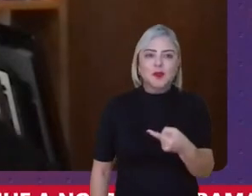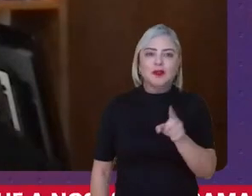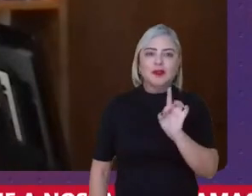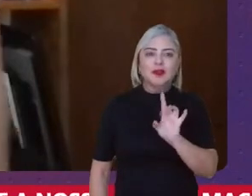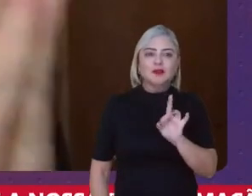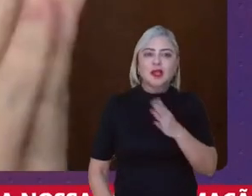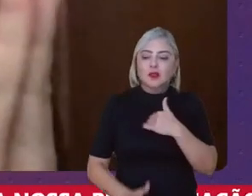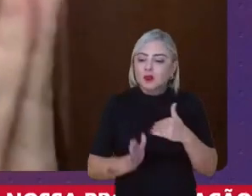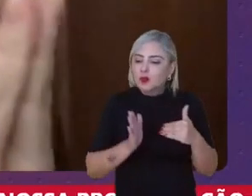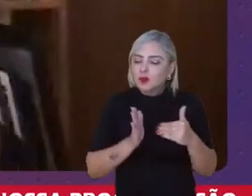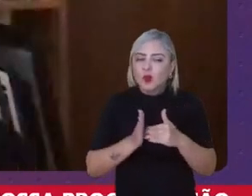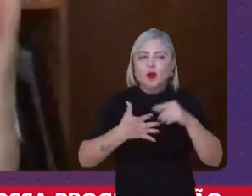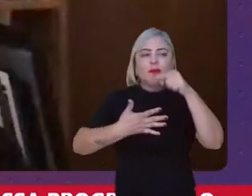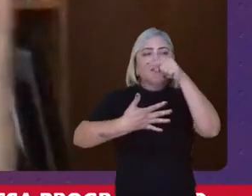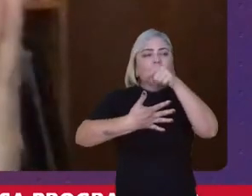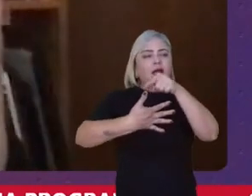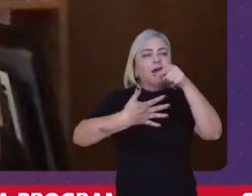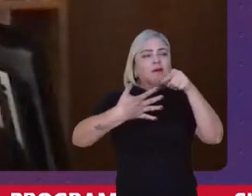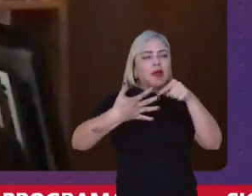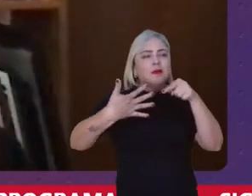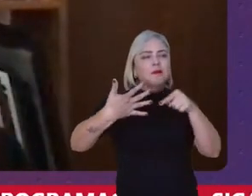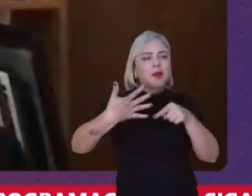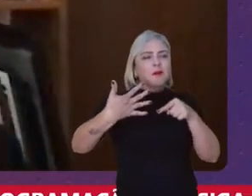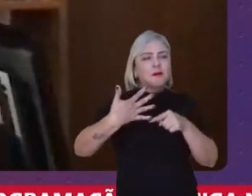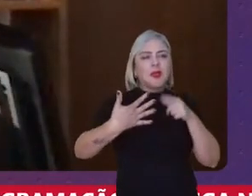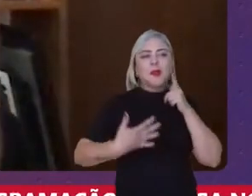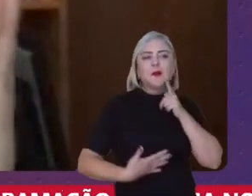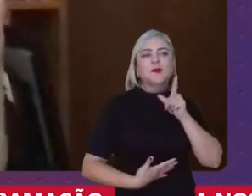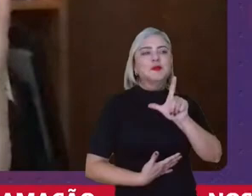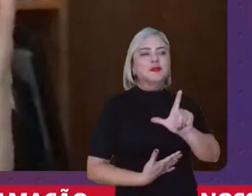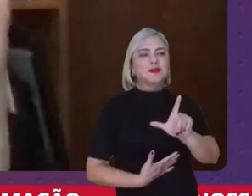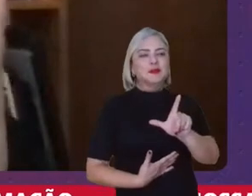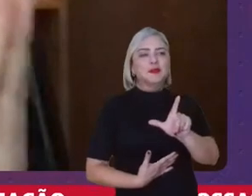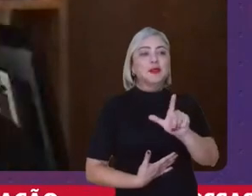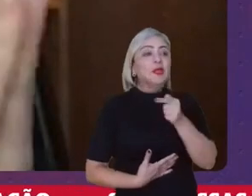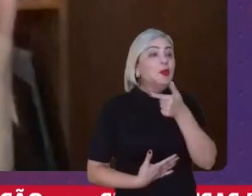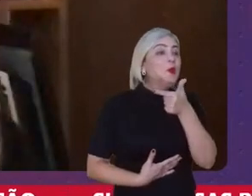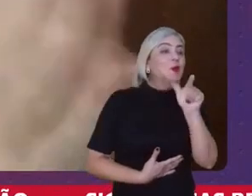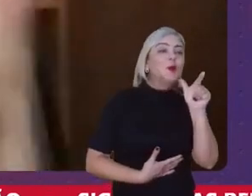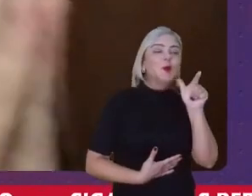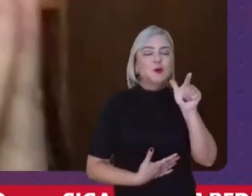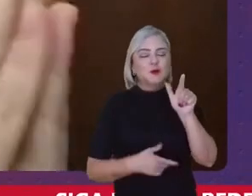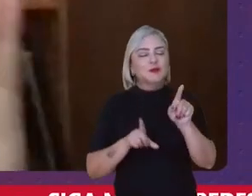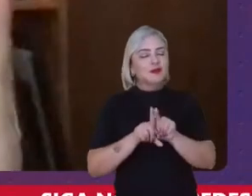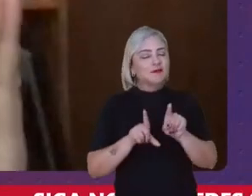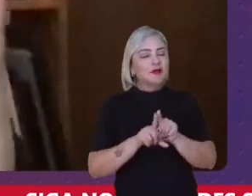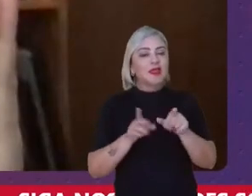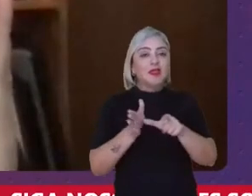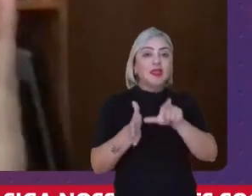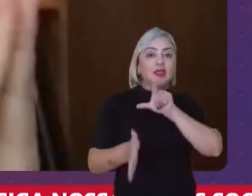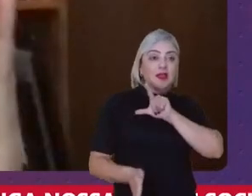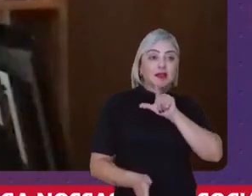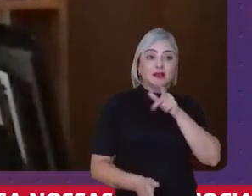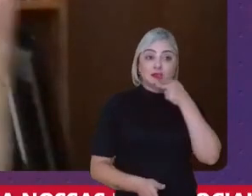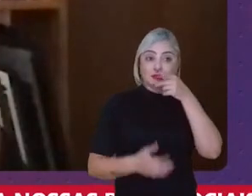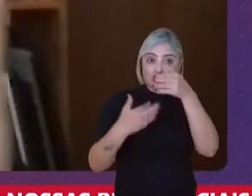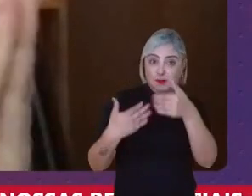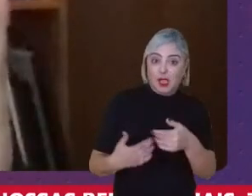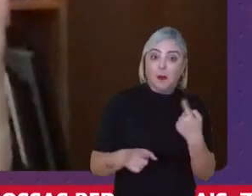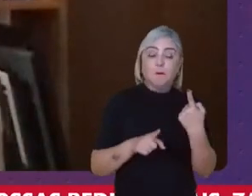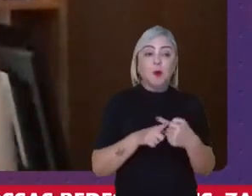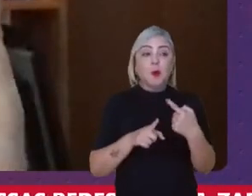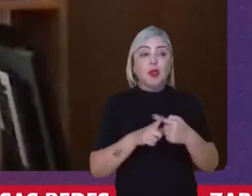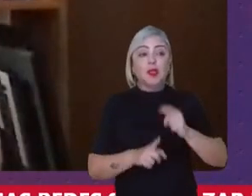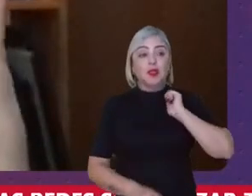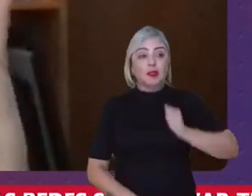só todos esses objetivos foram atingidos, como muitos outros. Então, antes de falar um pouco, né, por que